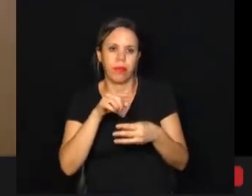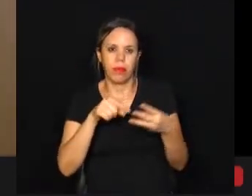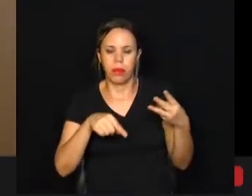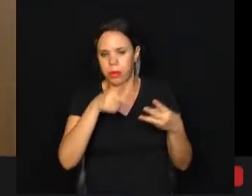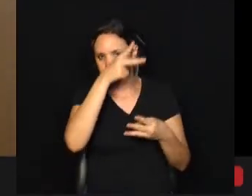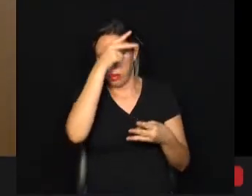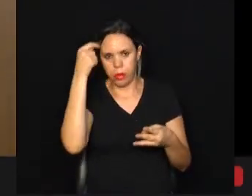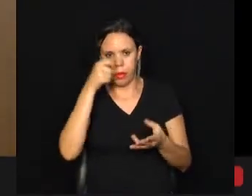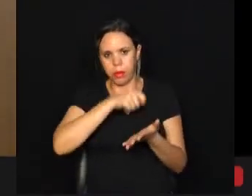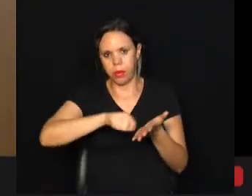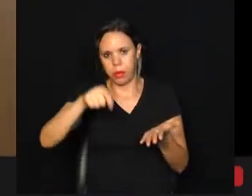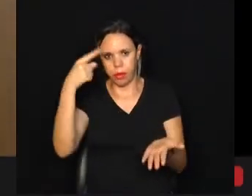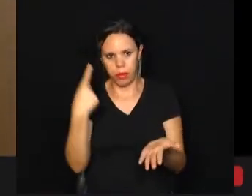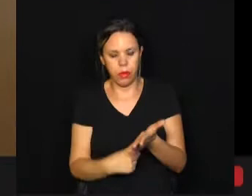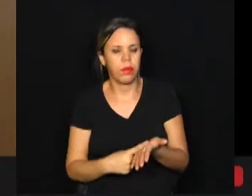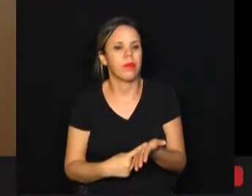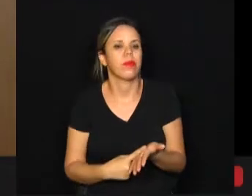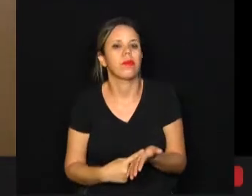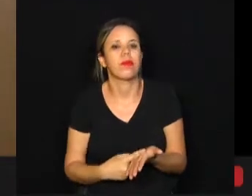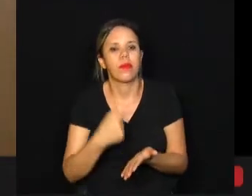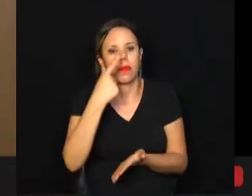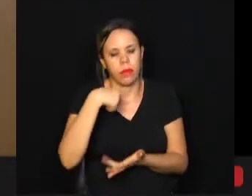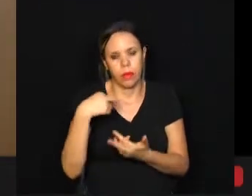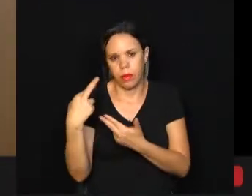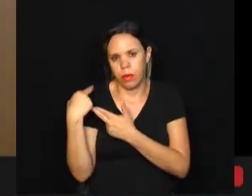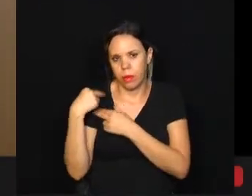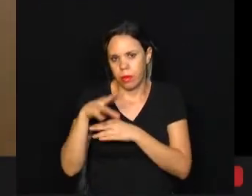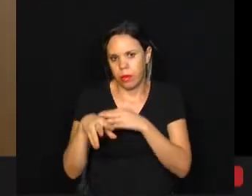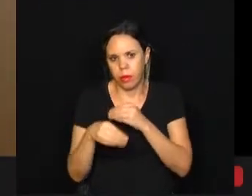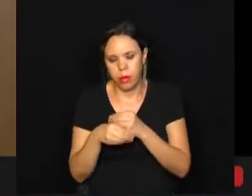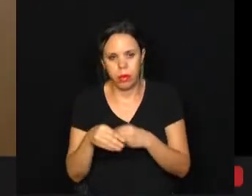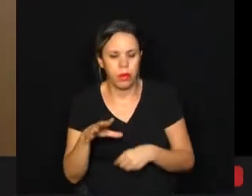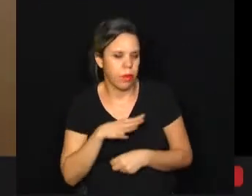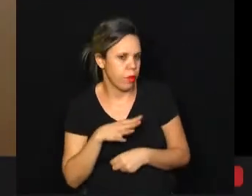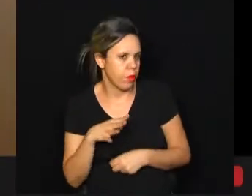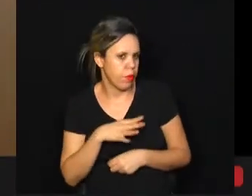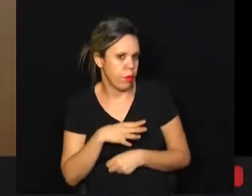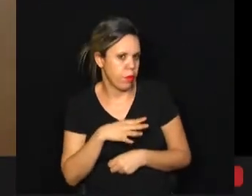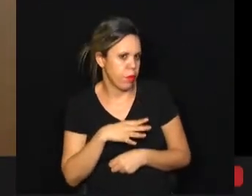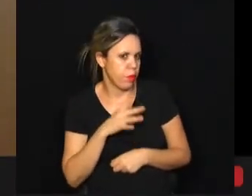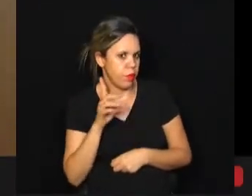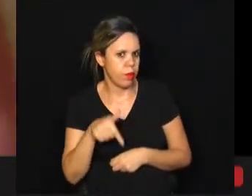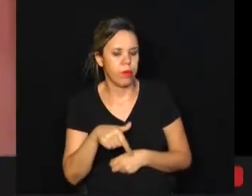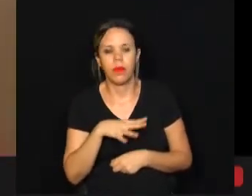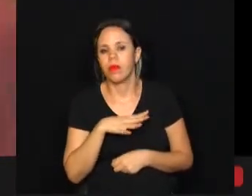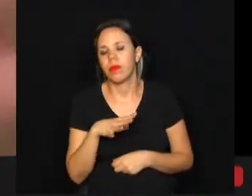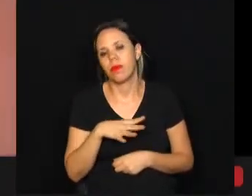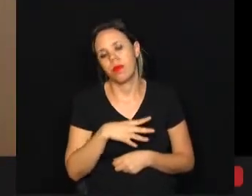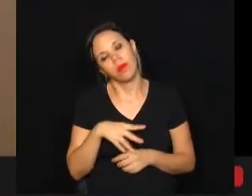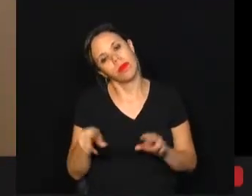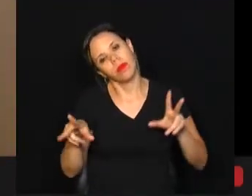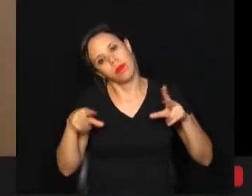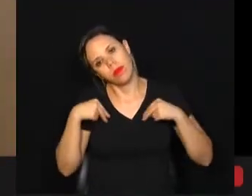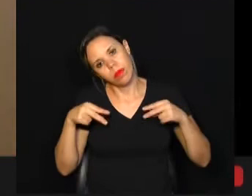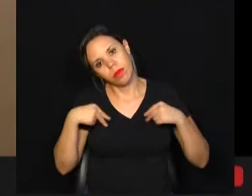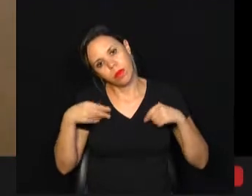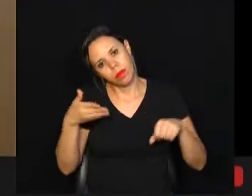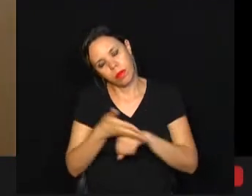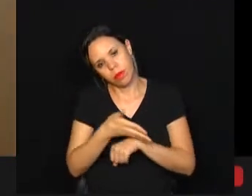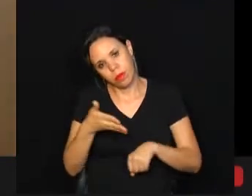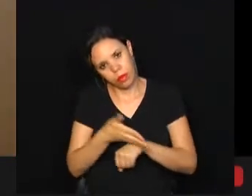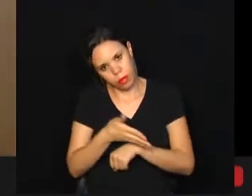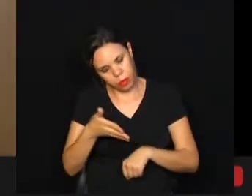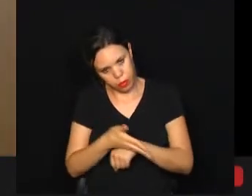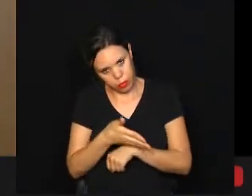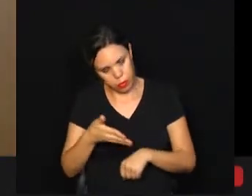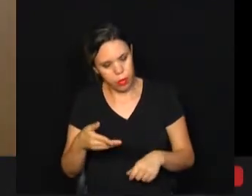o pacto, ele se comprometia a implantar isso na cidade, e assim esta cidade pertencia ao Sistema Nacional. Isso